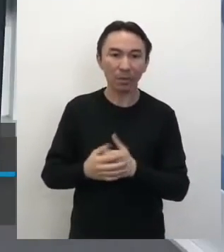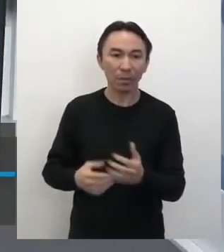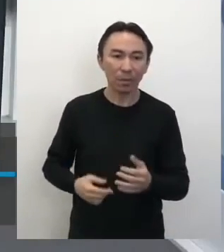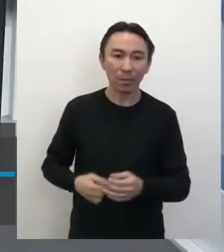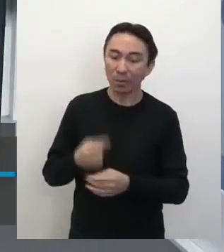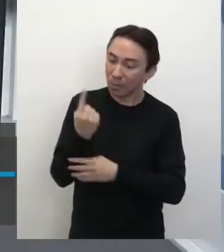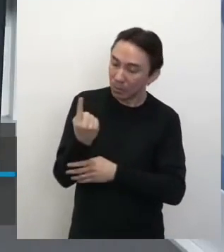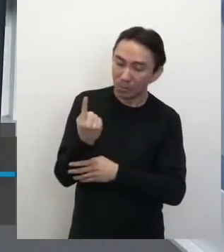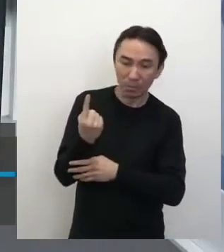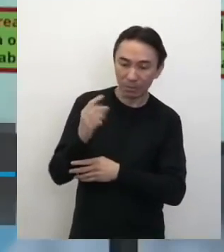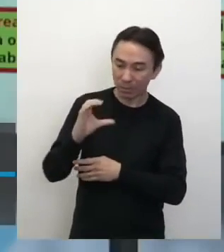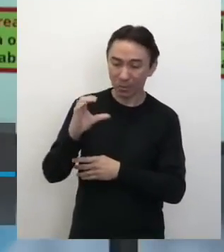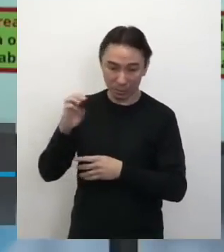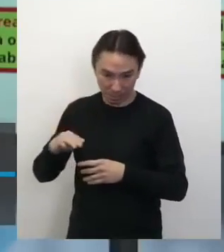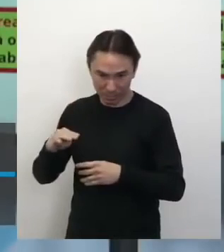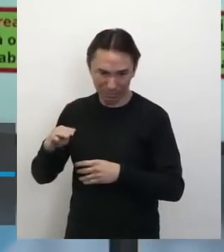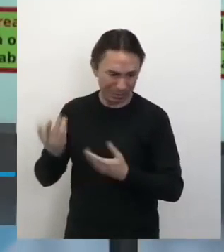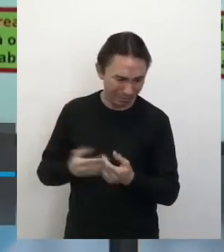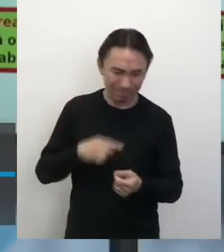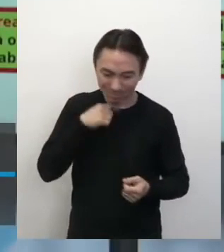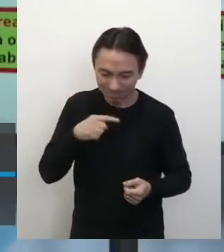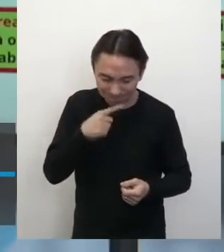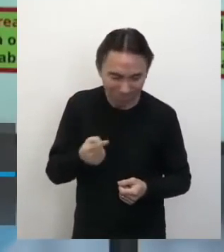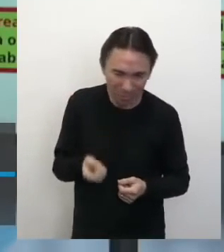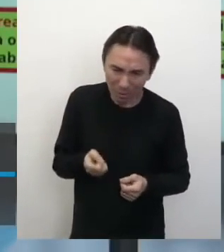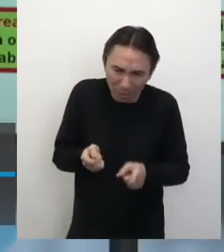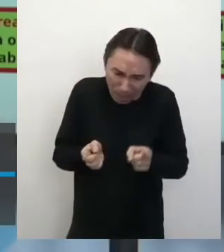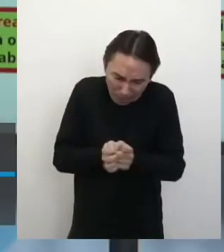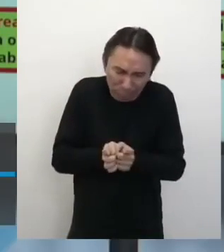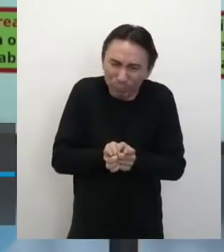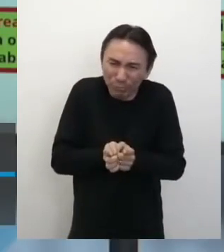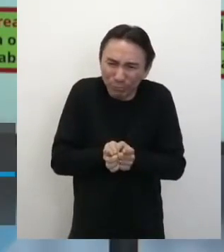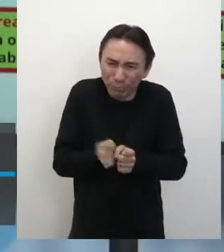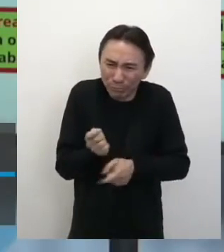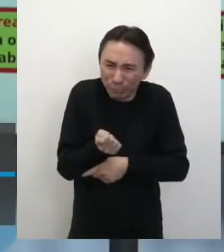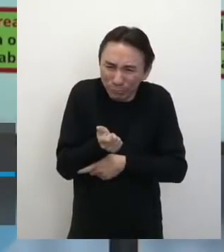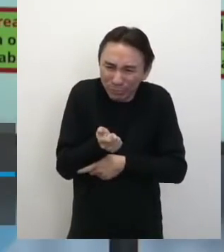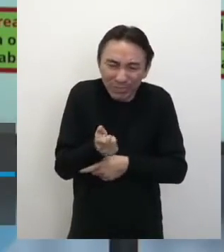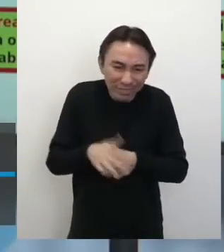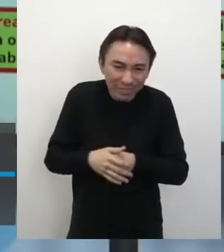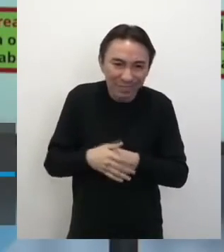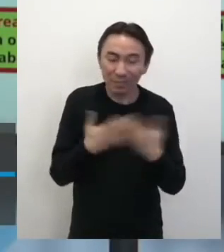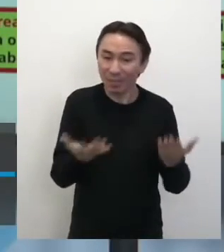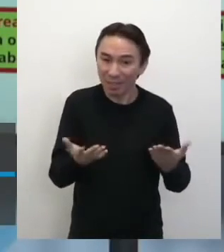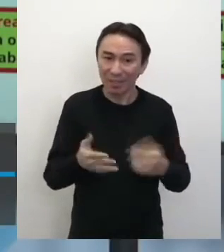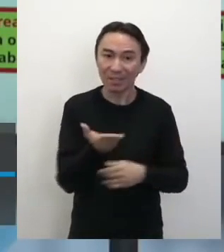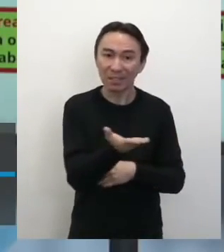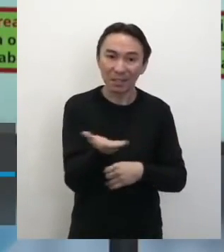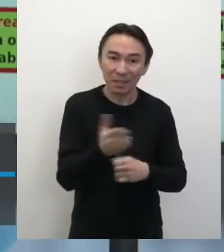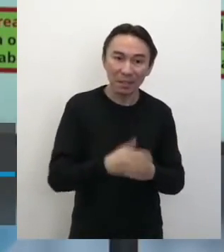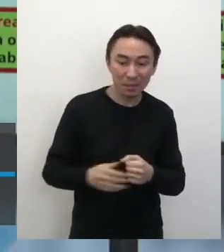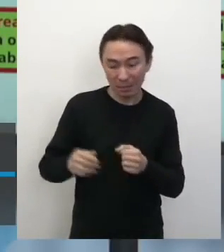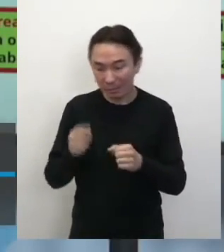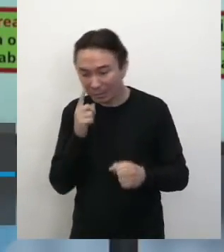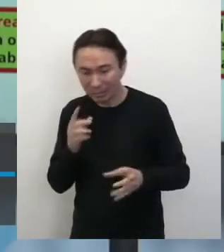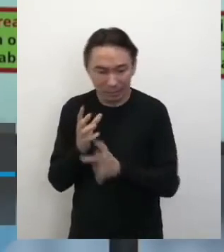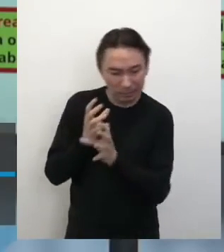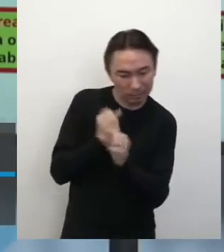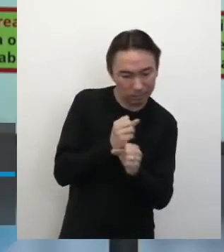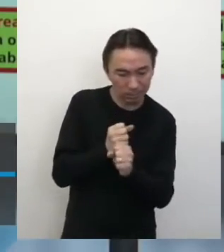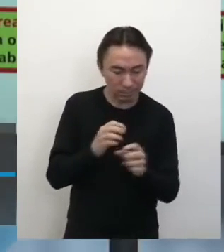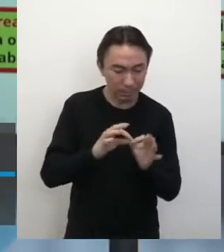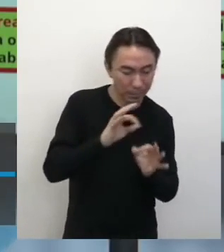muito pequeno, né? Então, por que eu estou falando isso? Porque dependendo daquilo que você mede, você pode utilizar